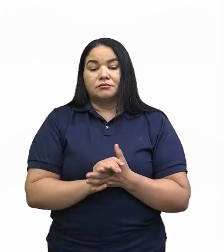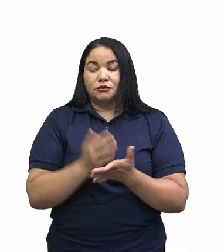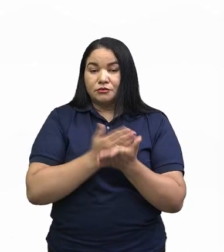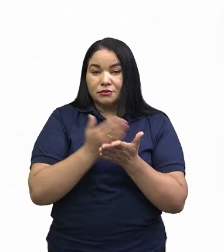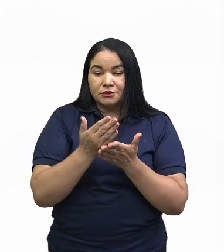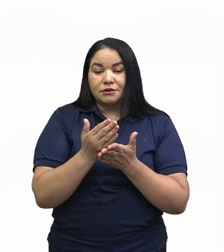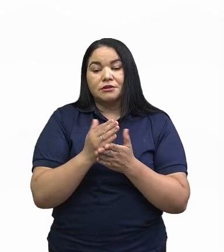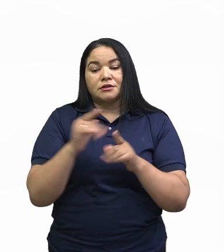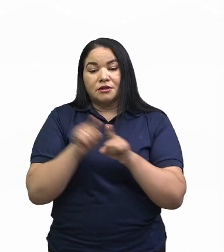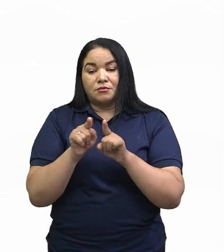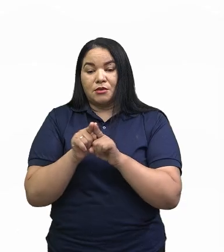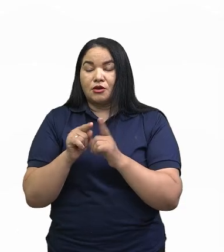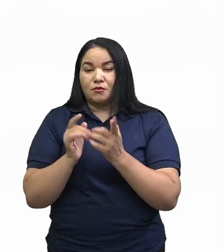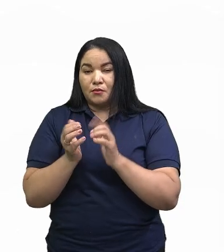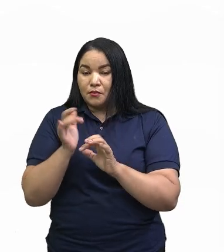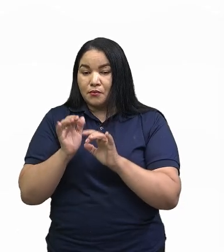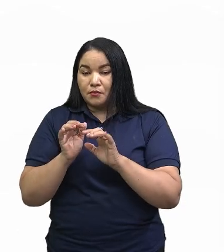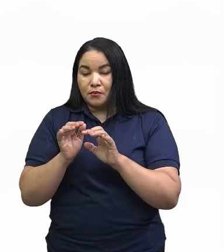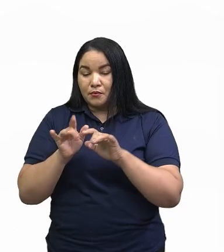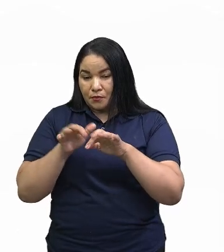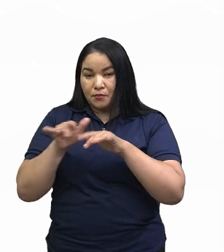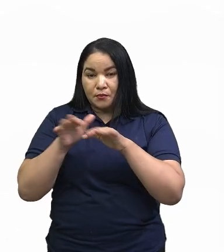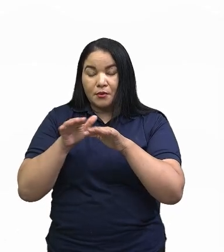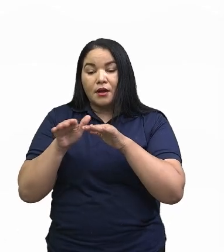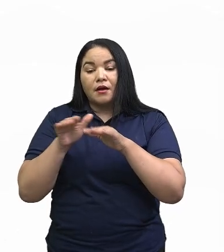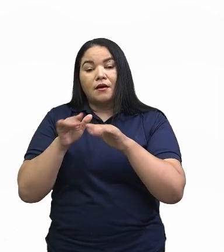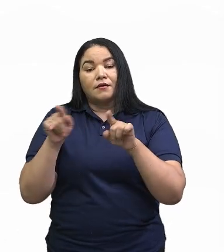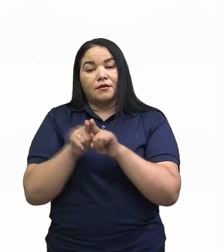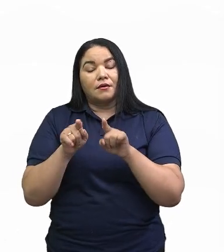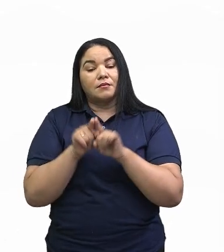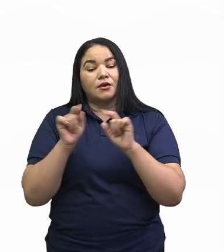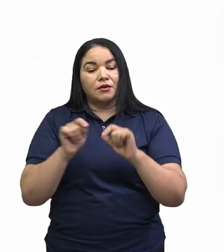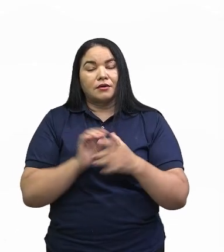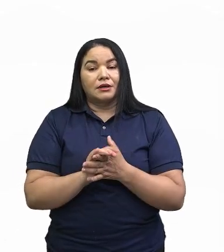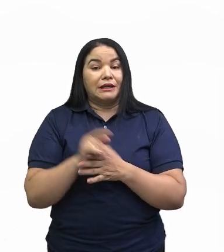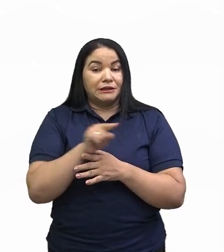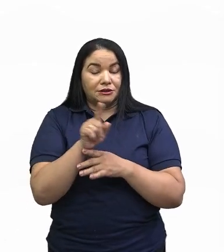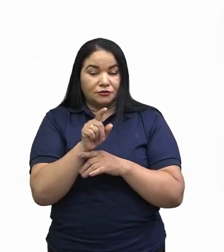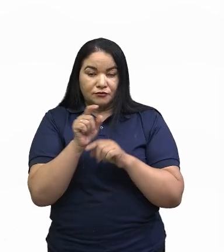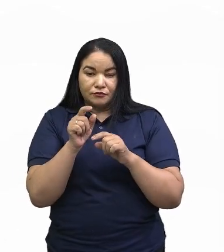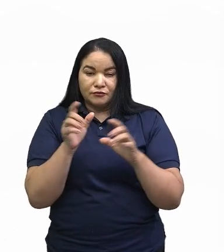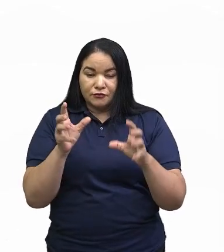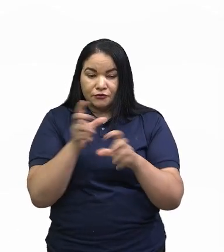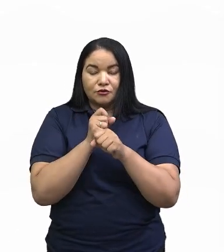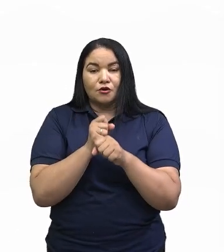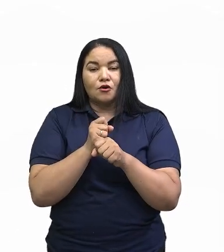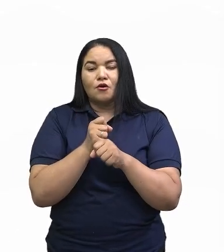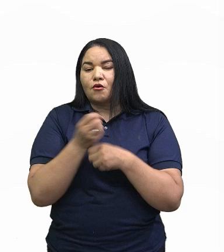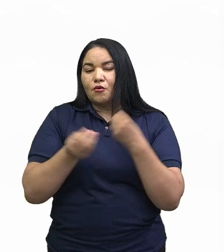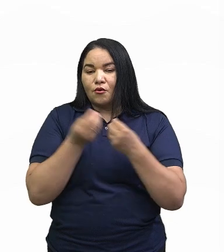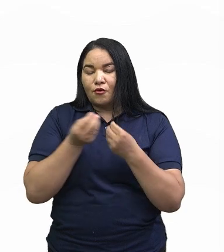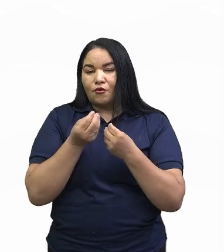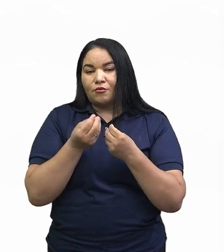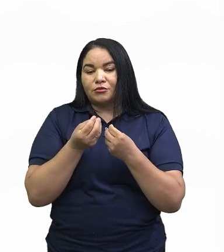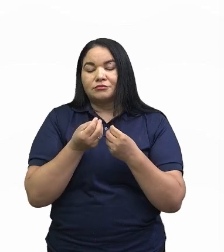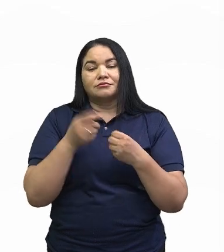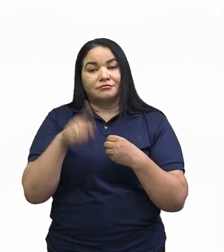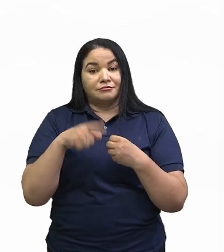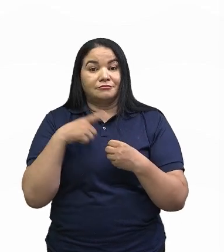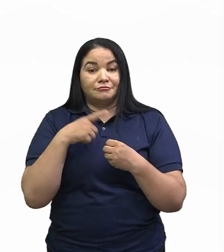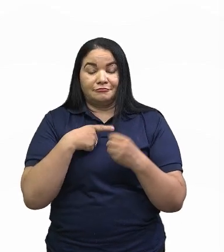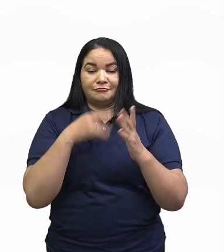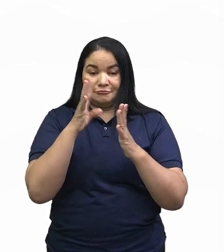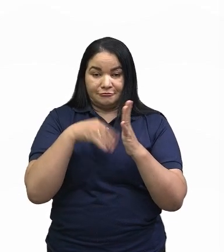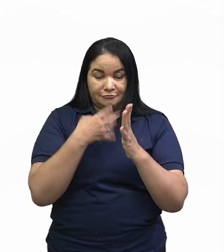de ebulição. E quando você tiver para fazer esse cálculo, eu tenho aí as escalas